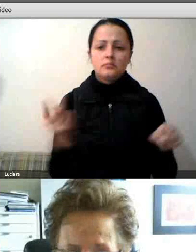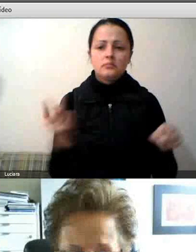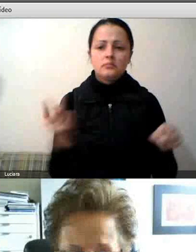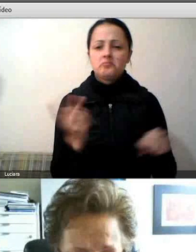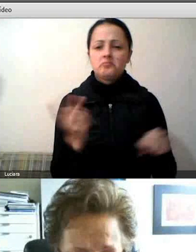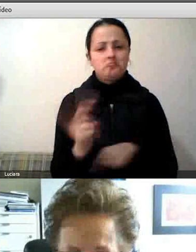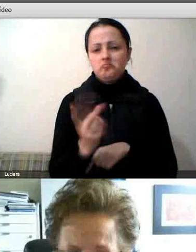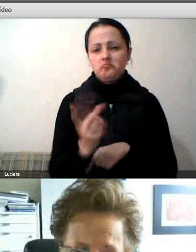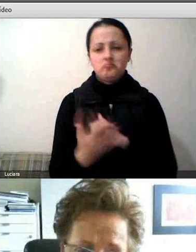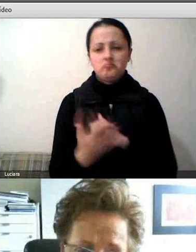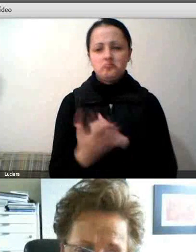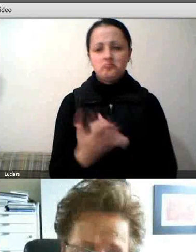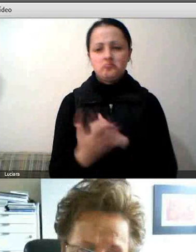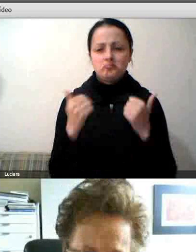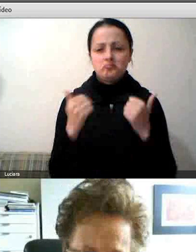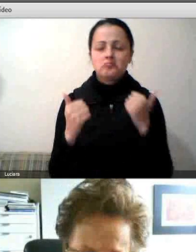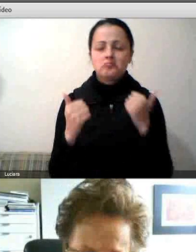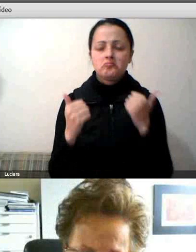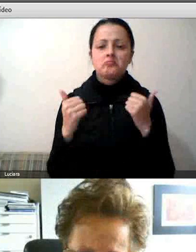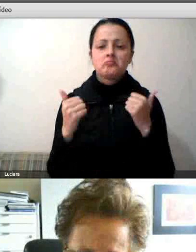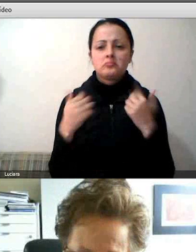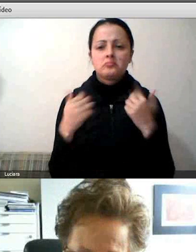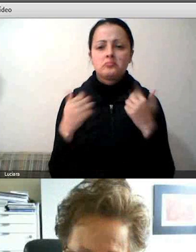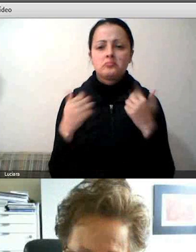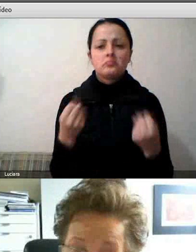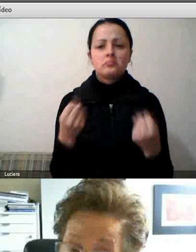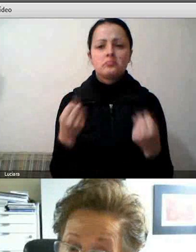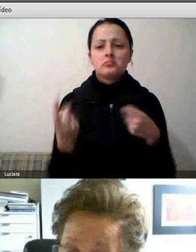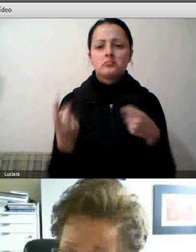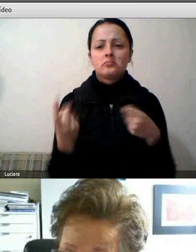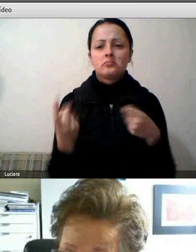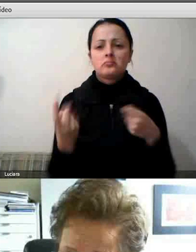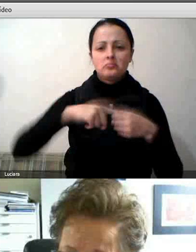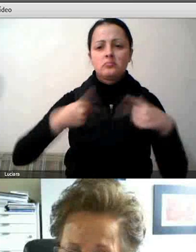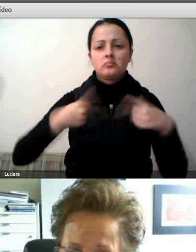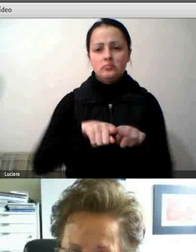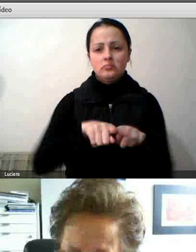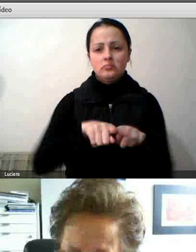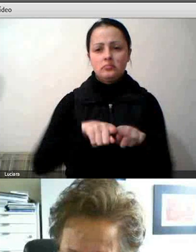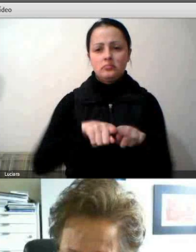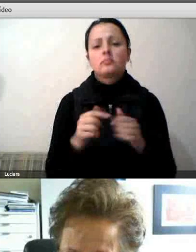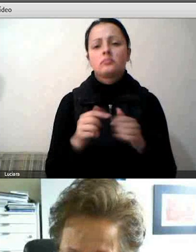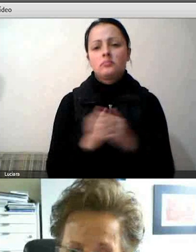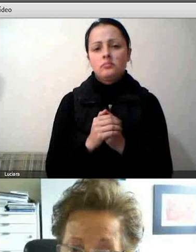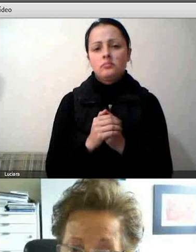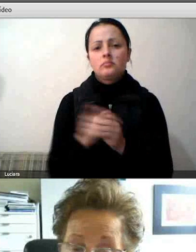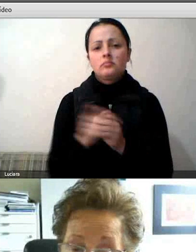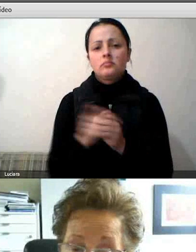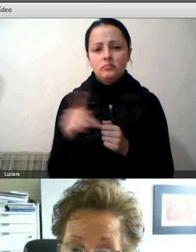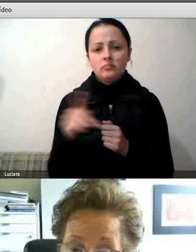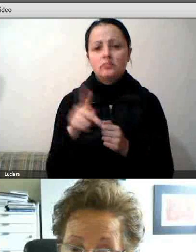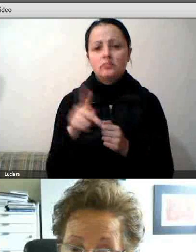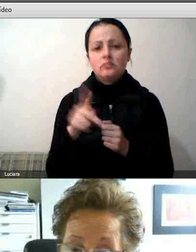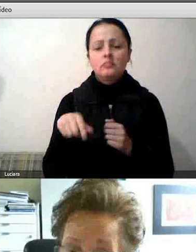muito colaborativos, tanto os especialistas, os professores que trabalham no NTE,